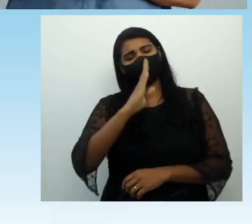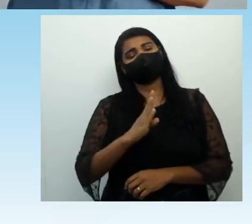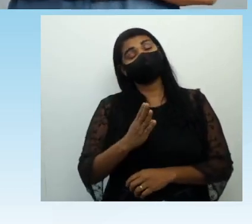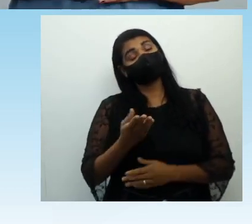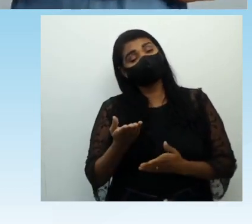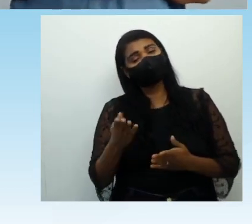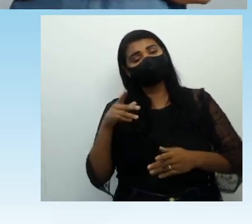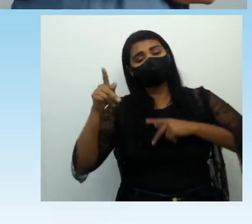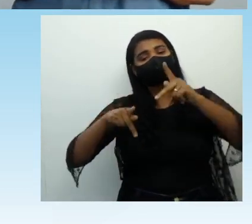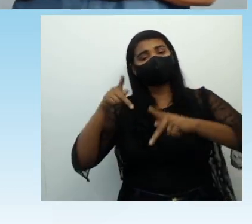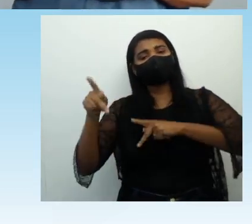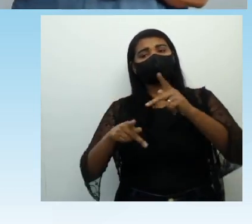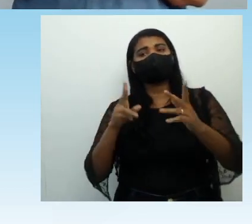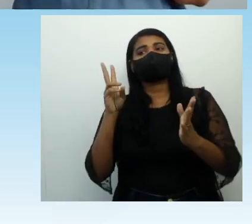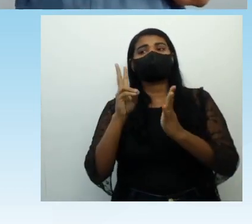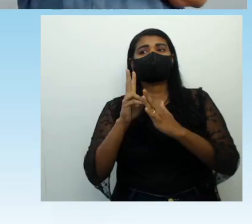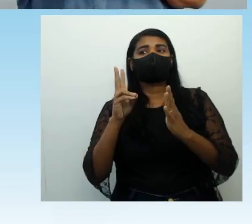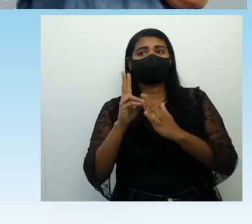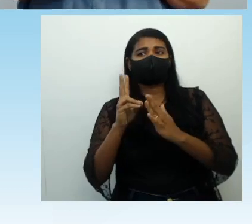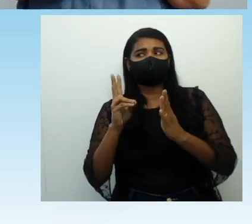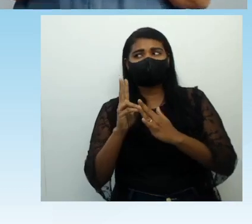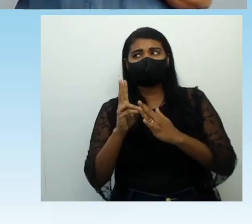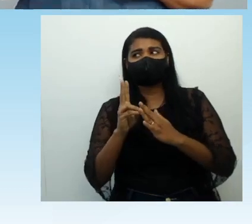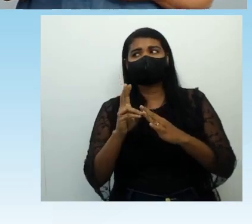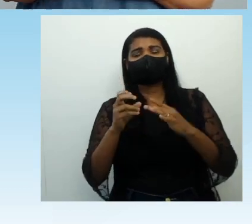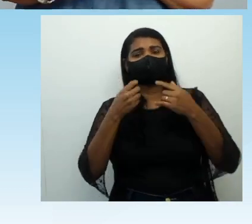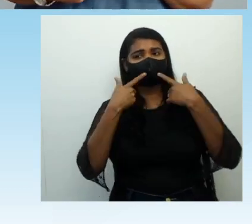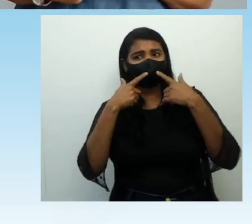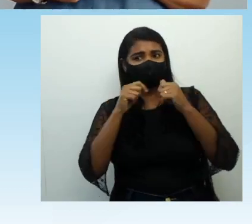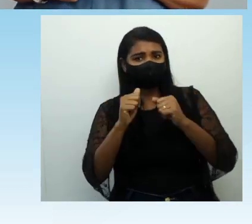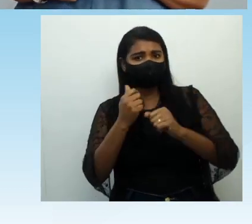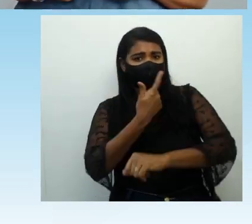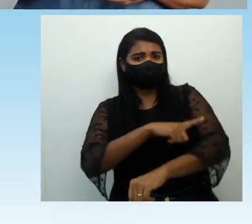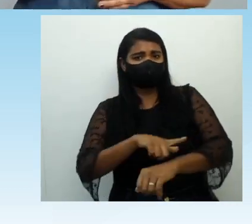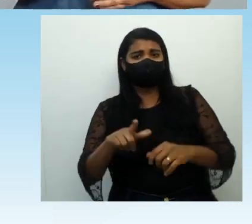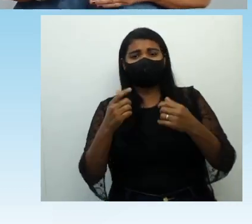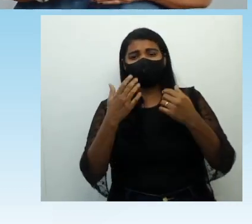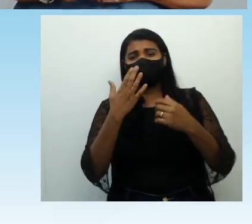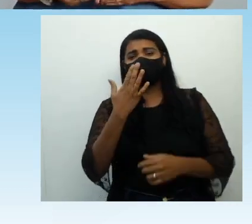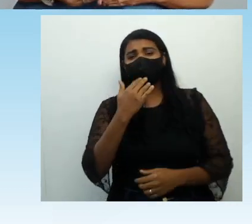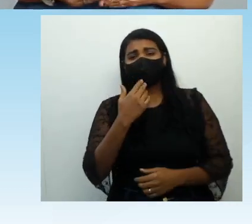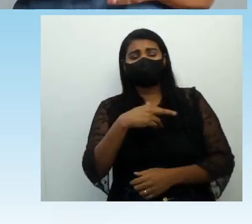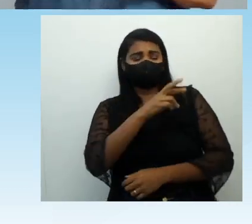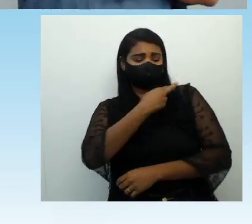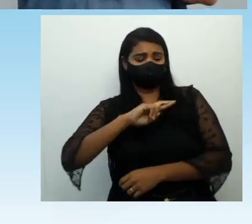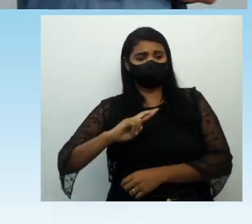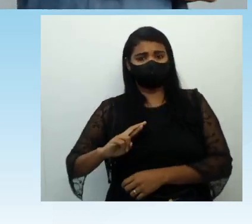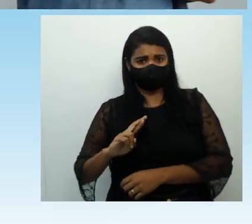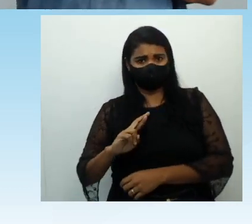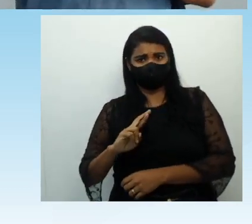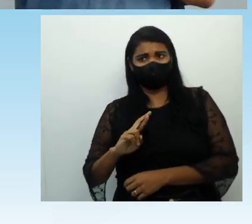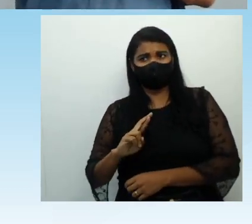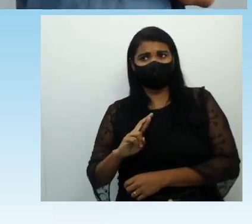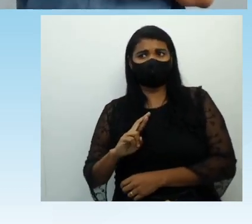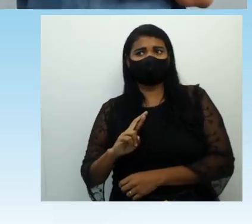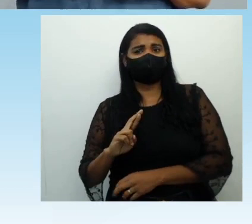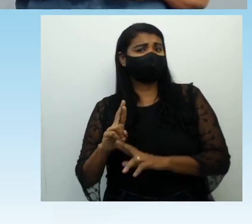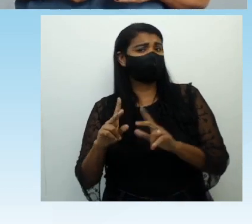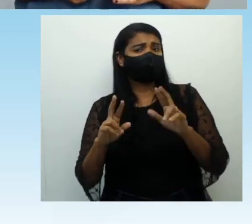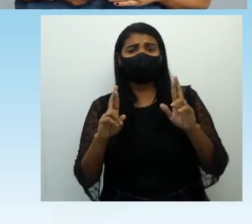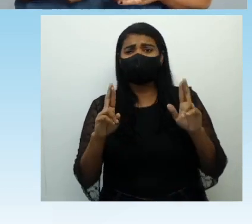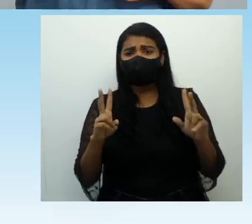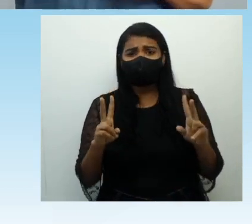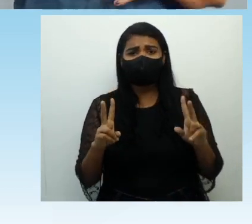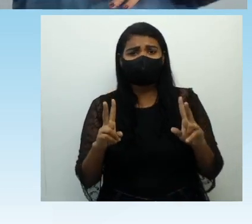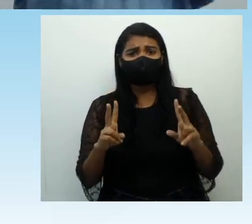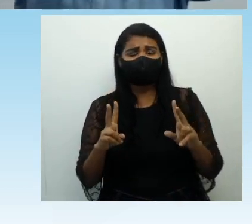tinha muitos povos indígenas que mantinham línguas, hábitos alimentares e tradições religiosas que eram completamente